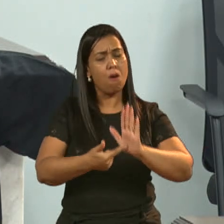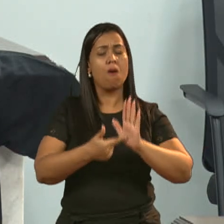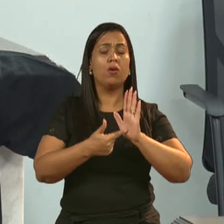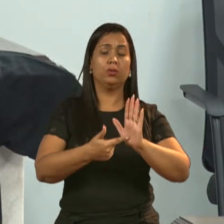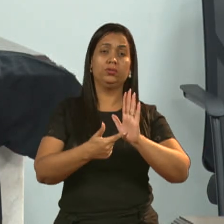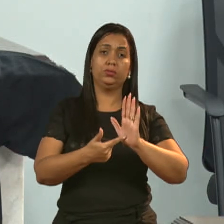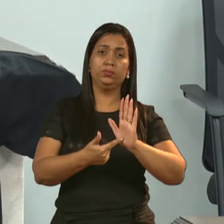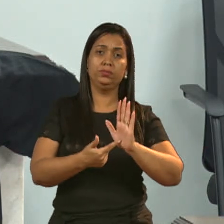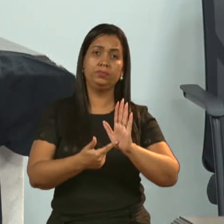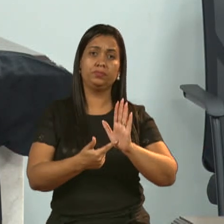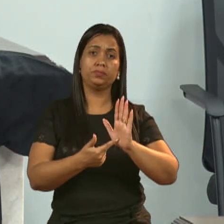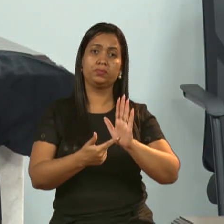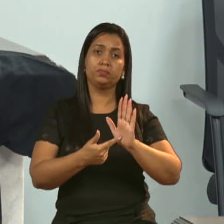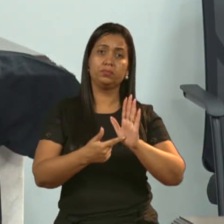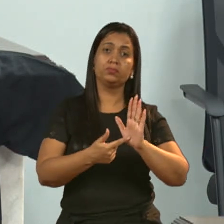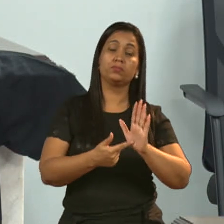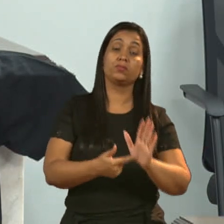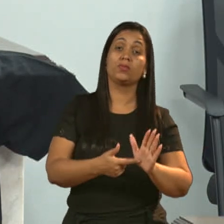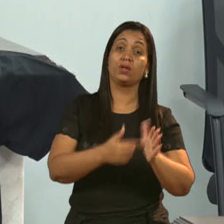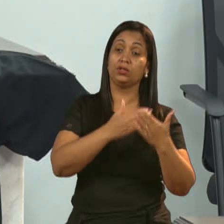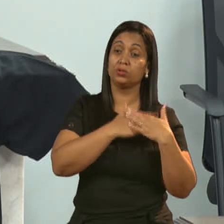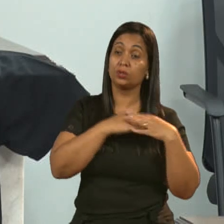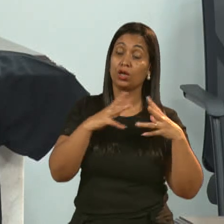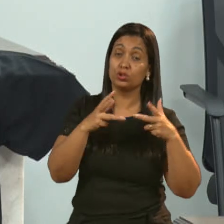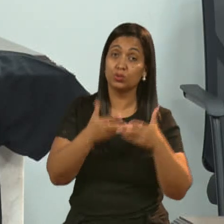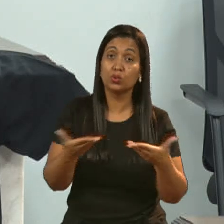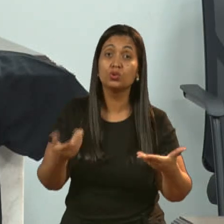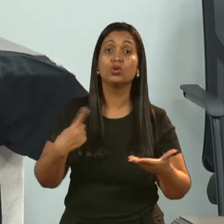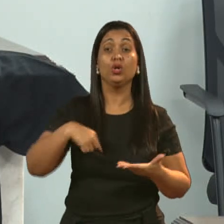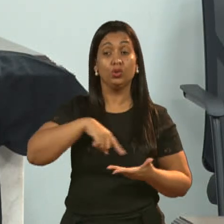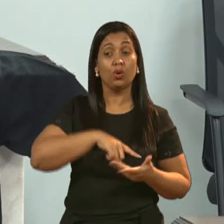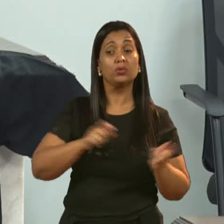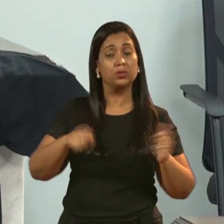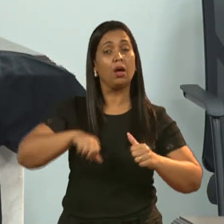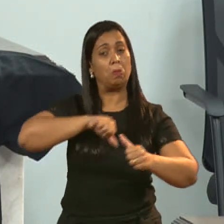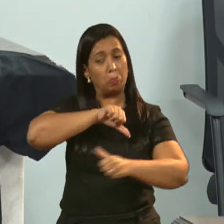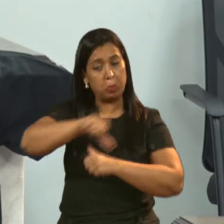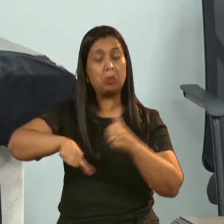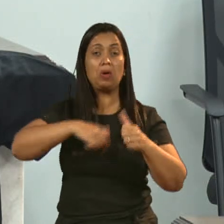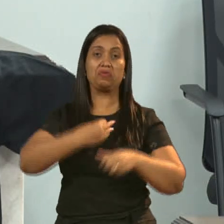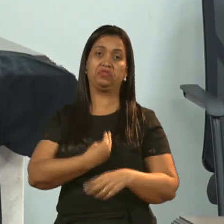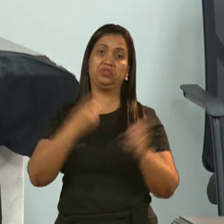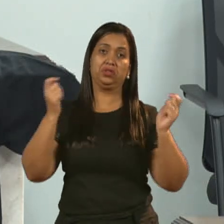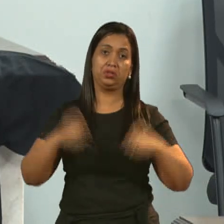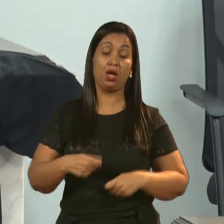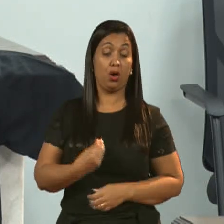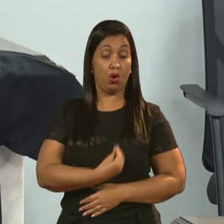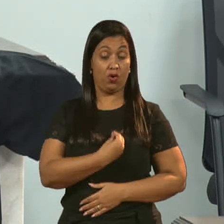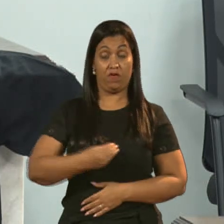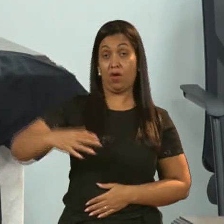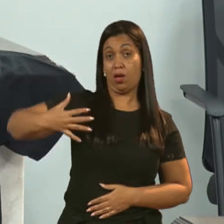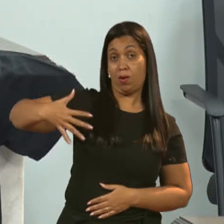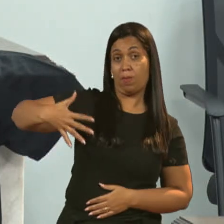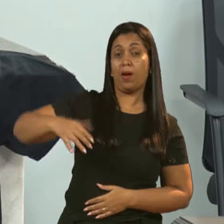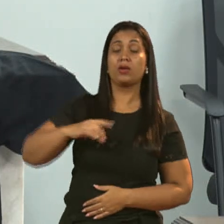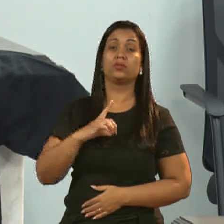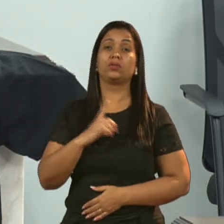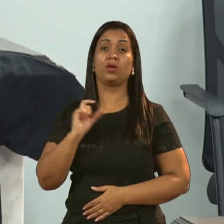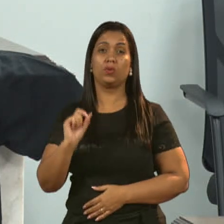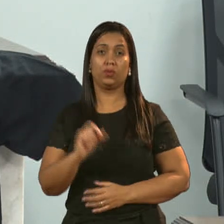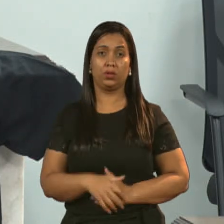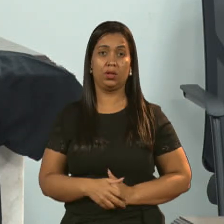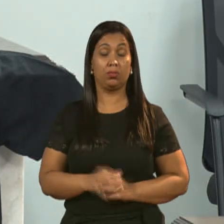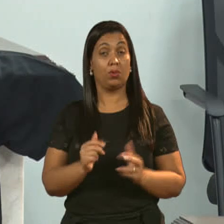social, onde é de responsabilidade de todos, conseguimos transformar muitas vidas. O Viver com Paxson, ele tem vindo de forma